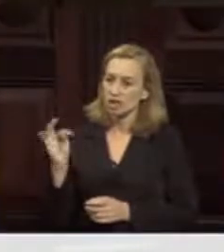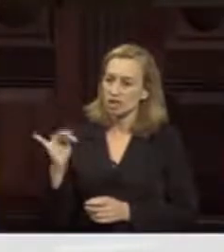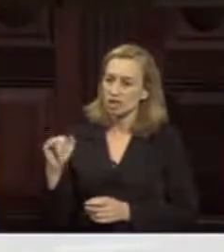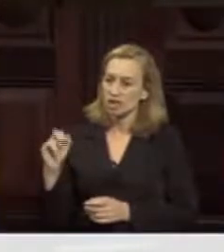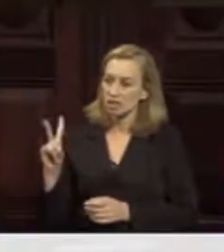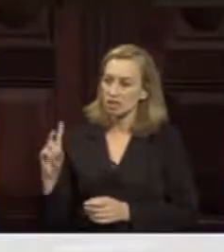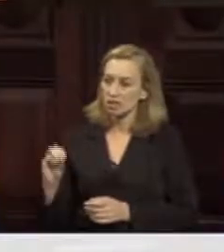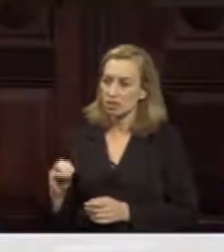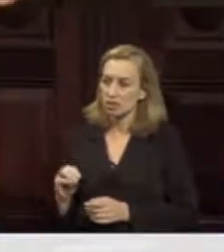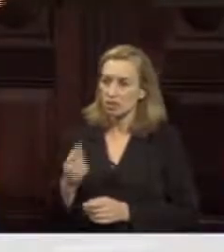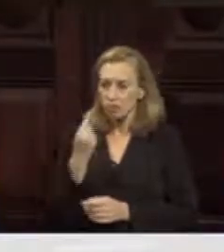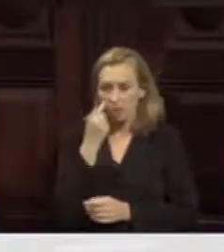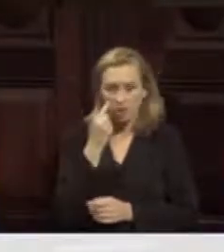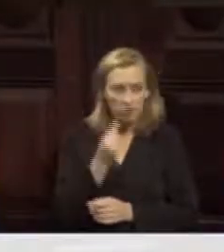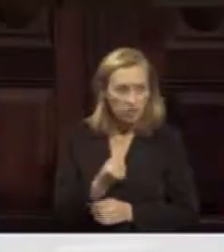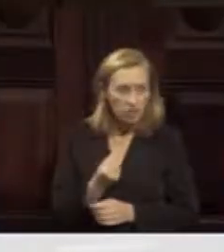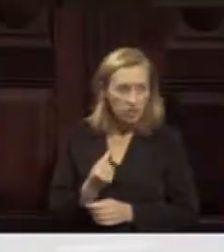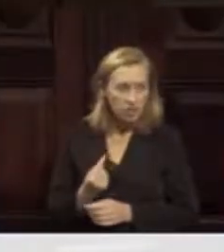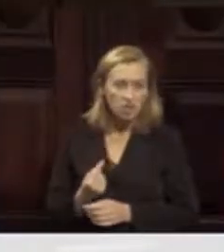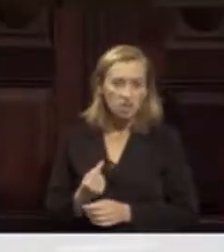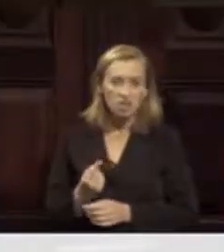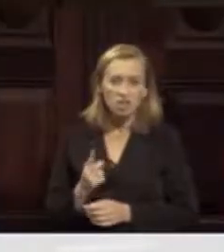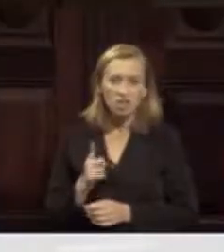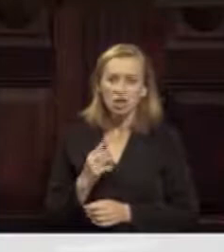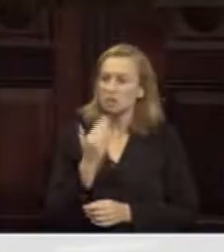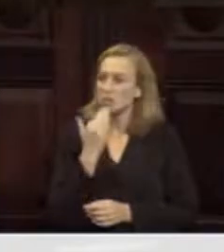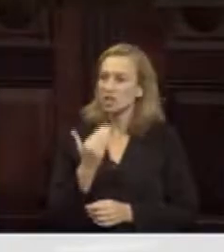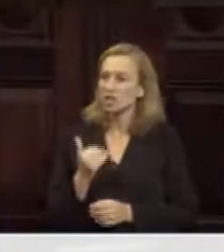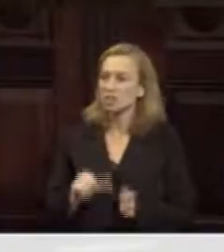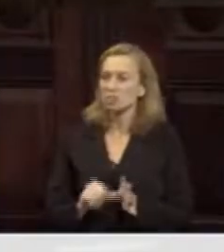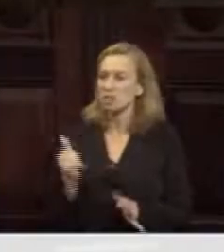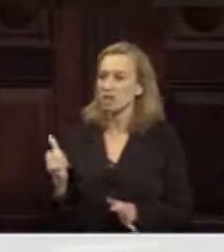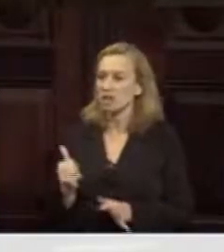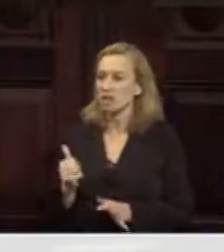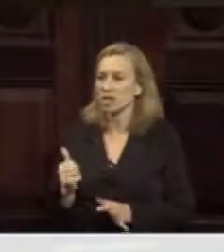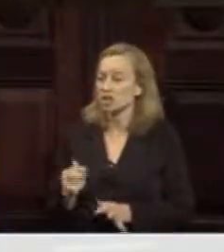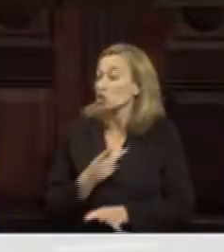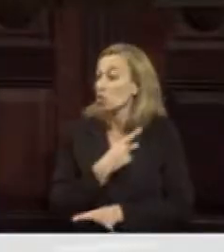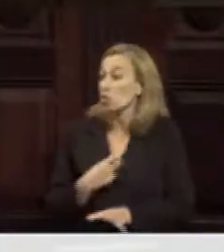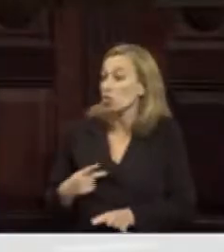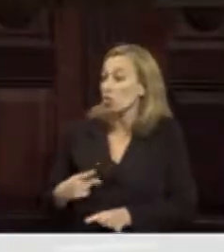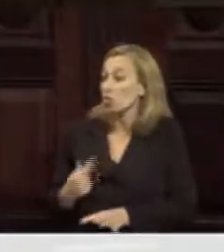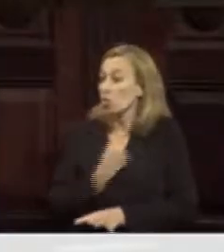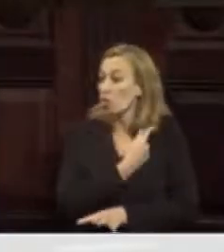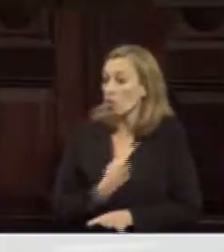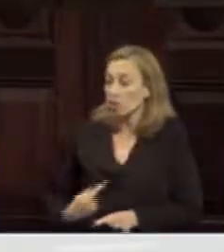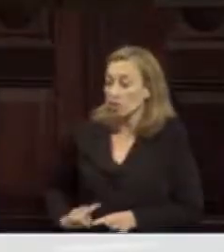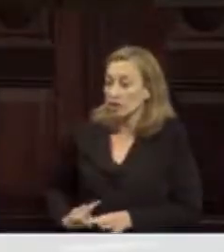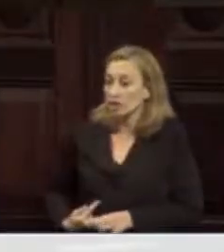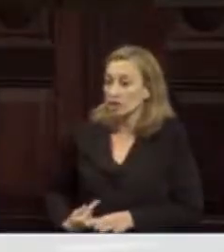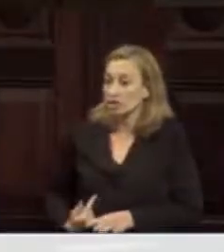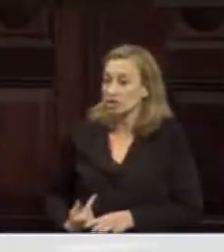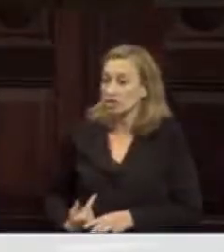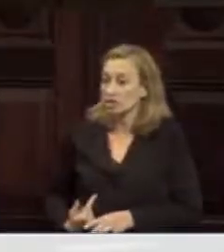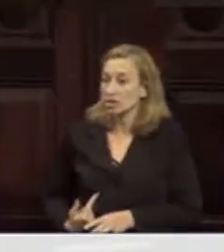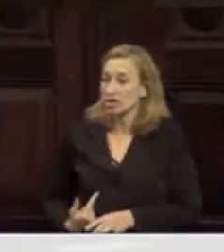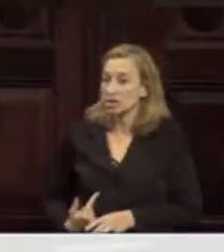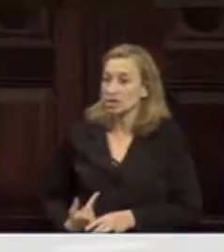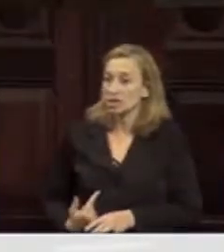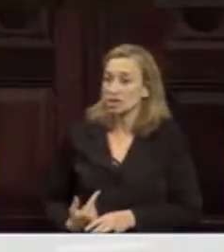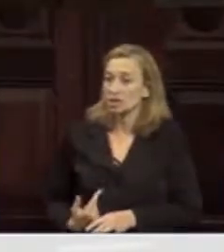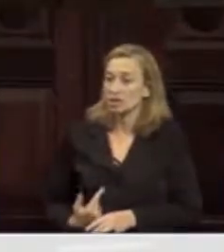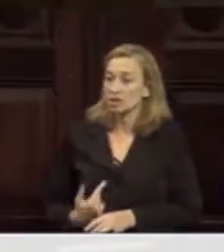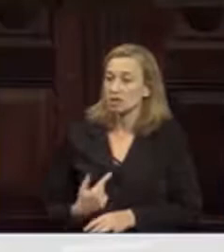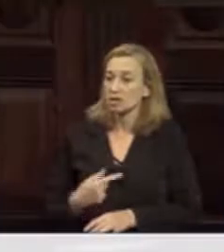casa, para ver que não foi a primeira vez. E o governo sequer admitiu a possibilidade